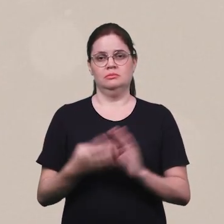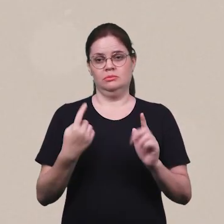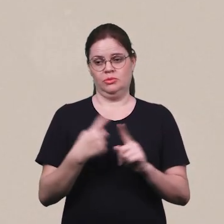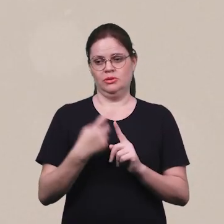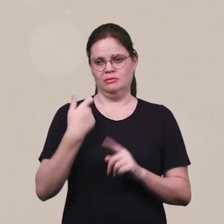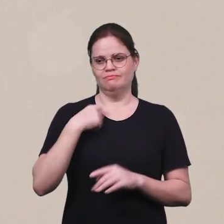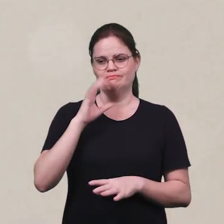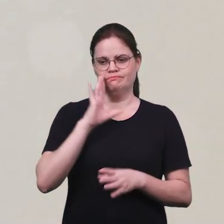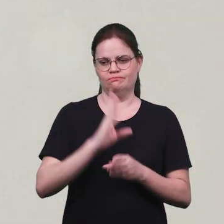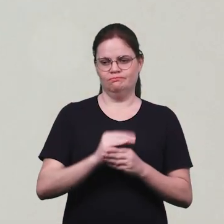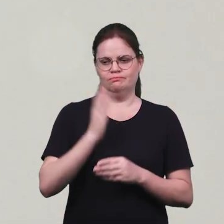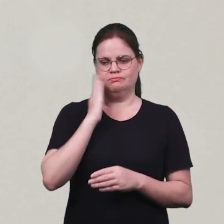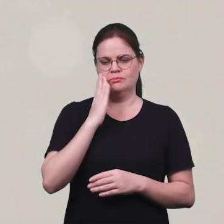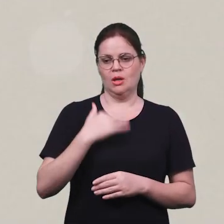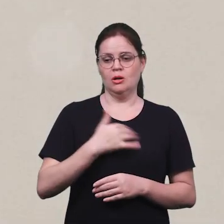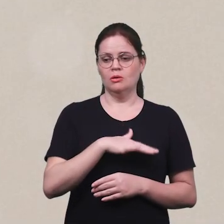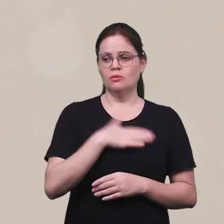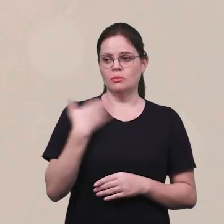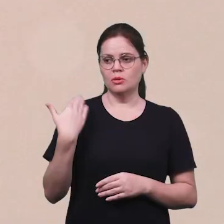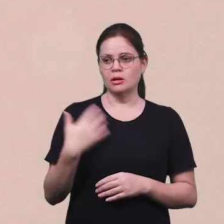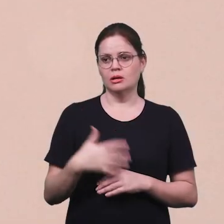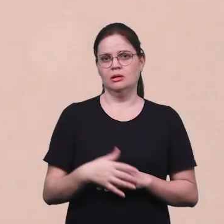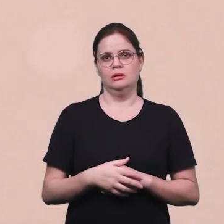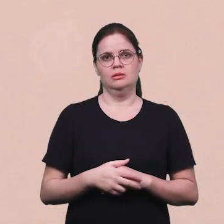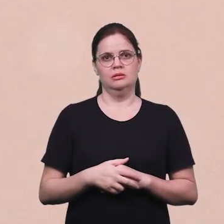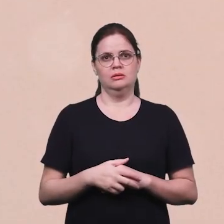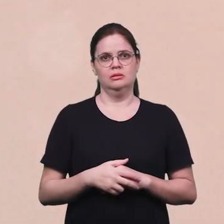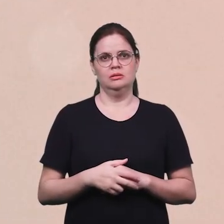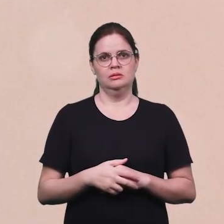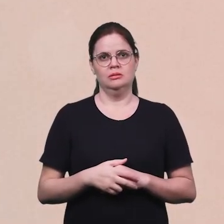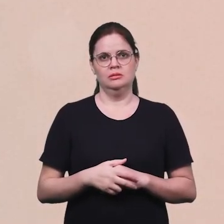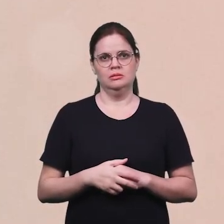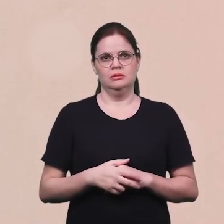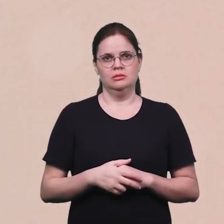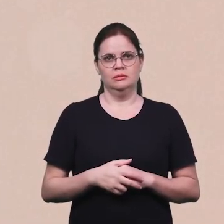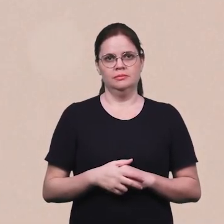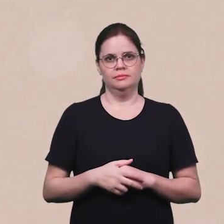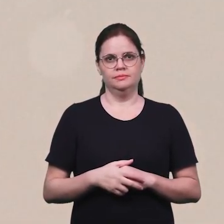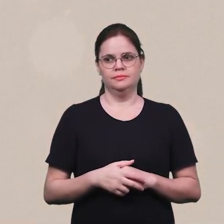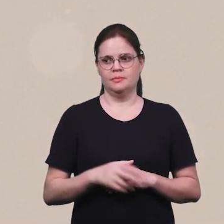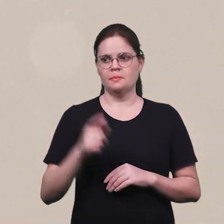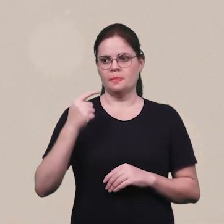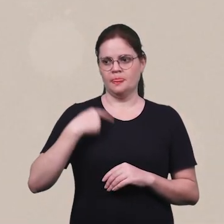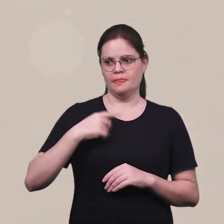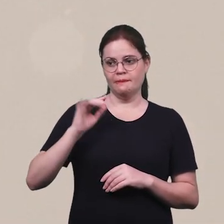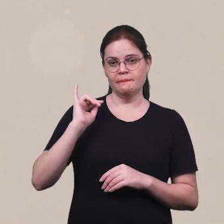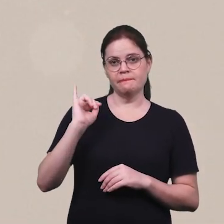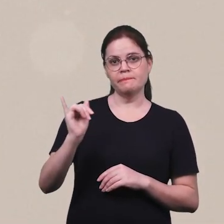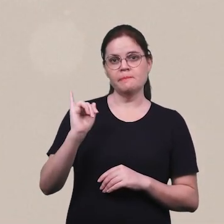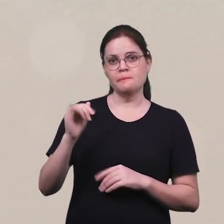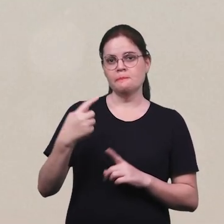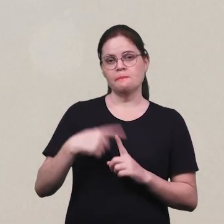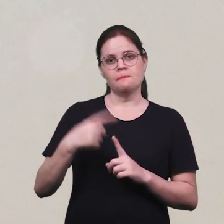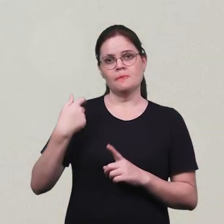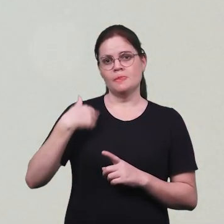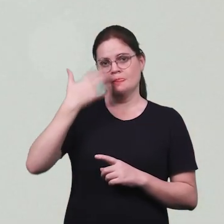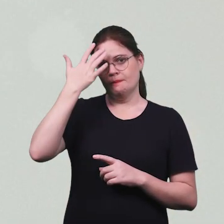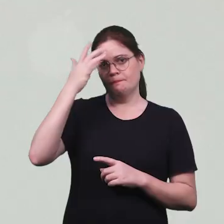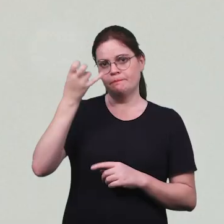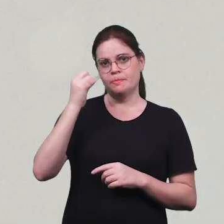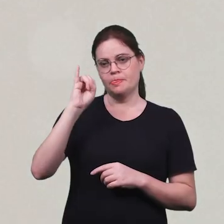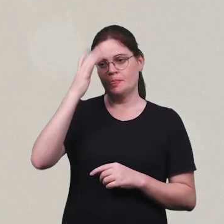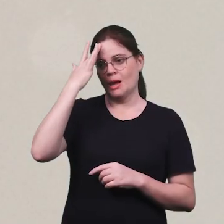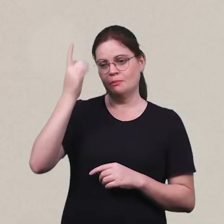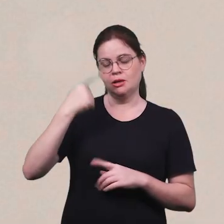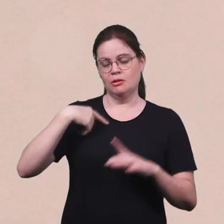os meus dias acabaram. E estou trazendo isso porque eu não sei se amanhã eu ainda